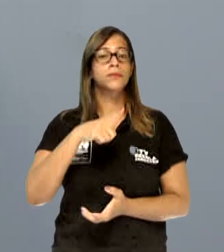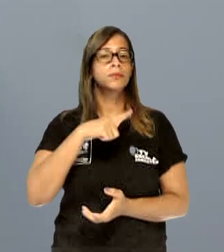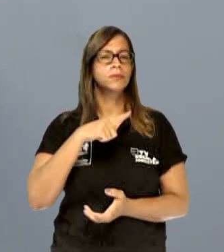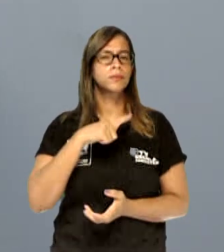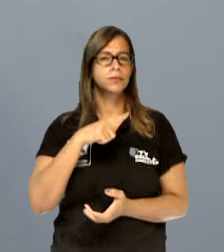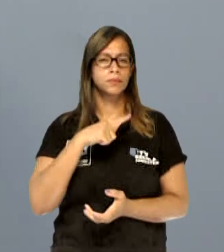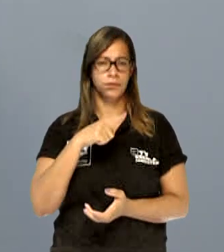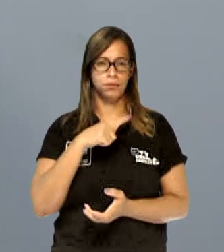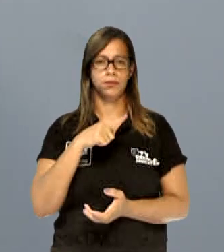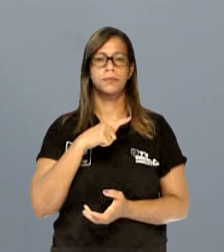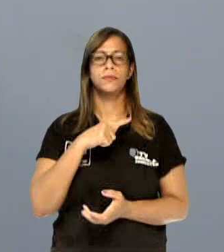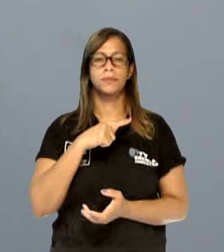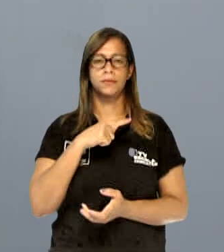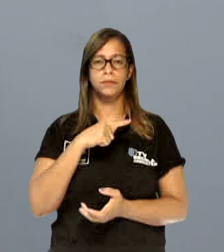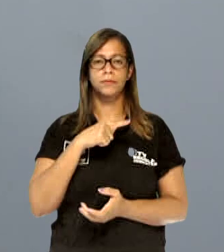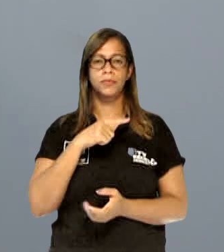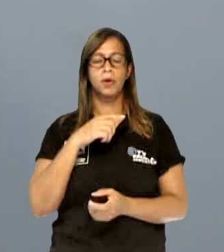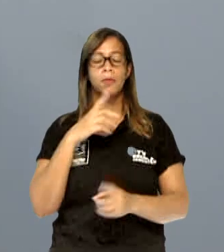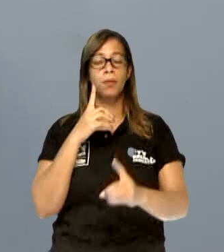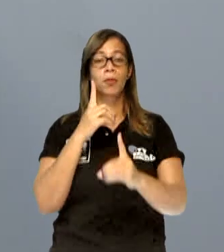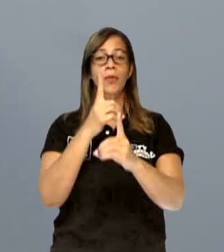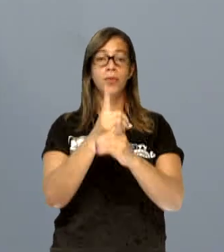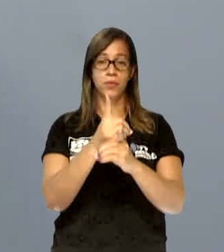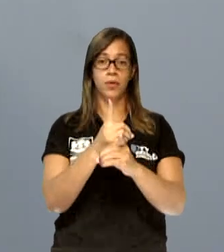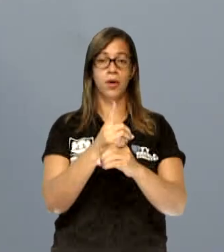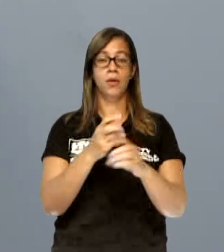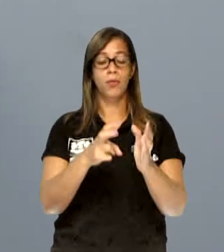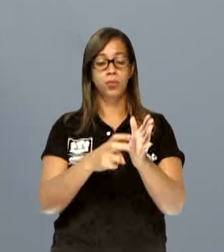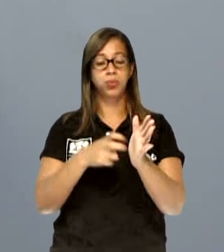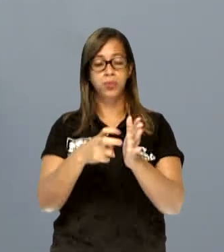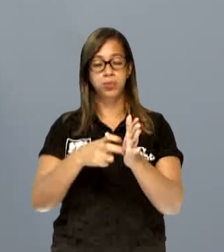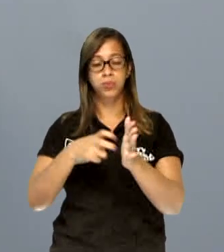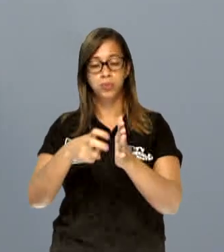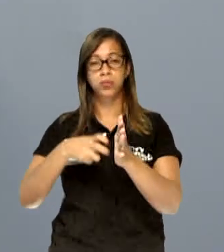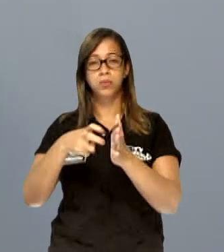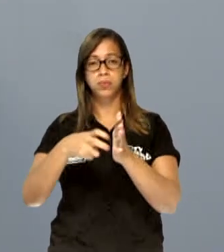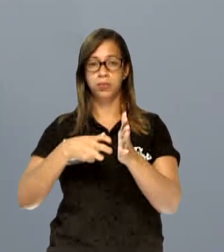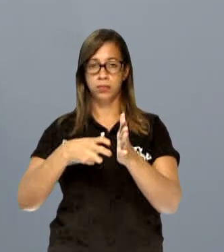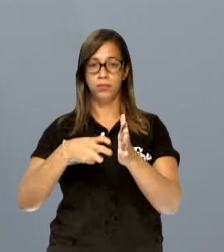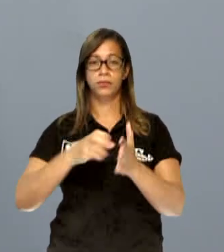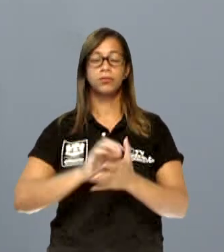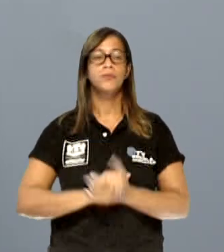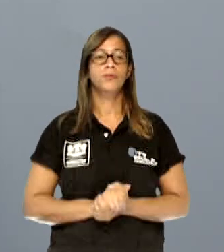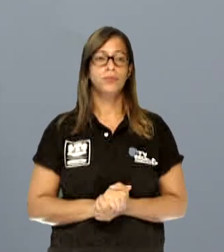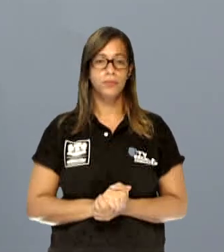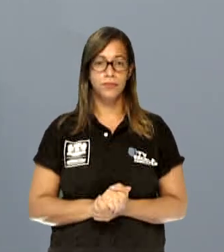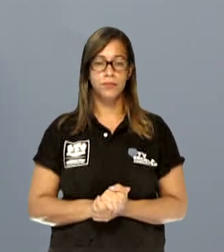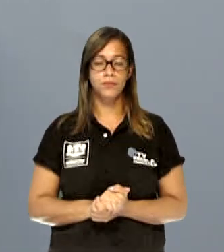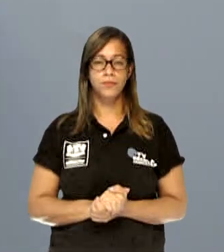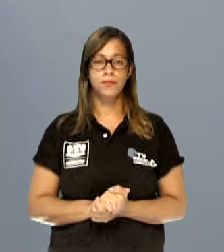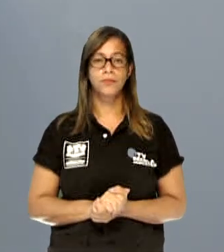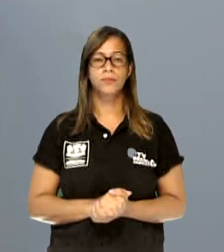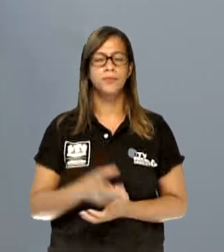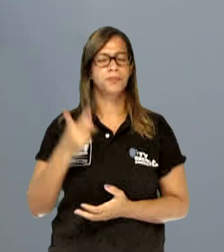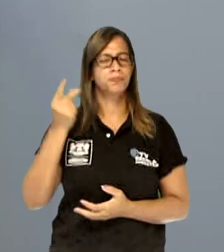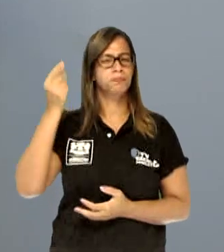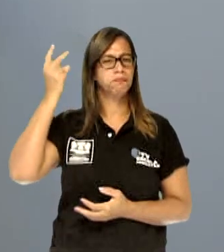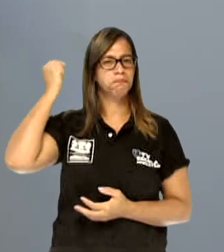antigos restos ósseos, ósseos do mais antigo ser humano. Tudo bem até